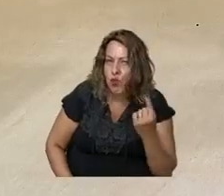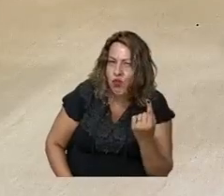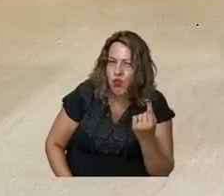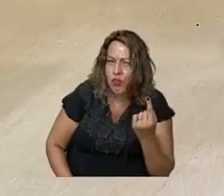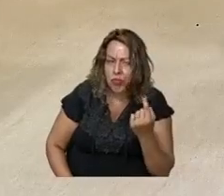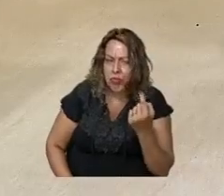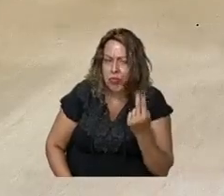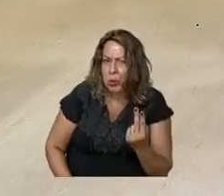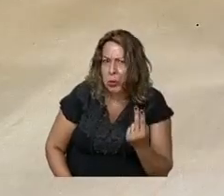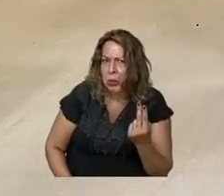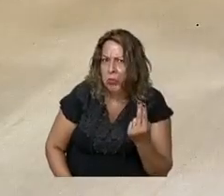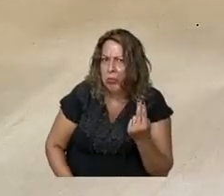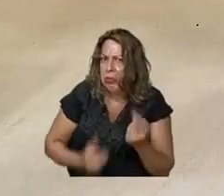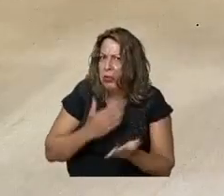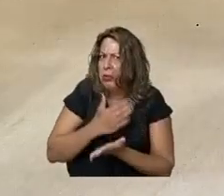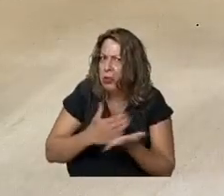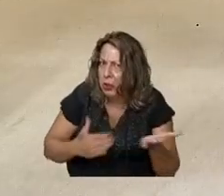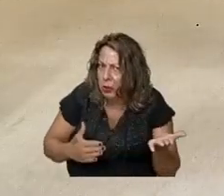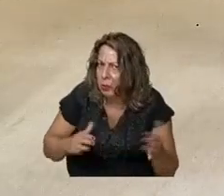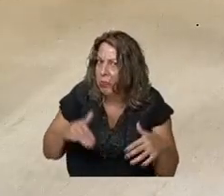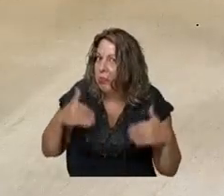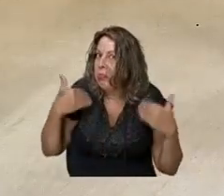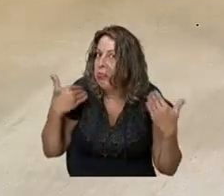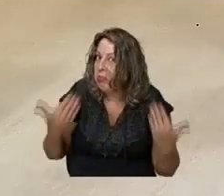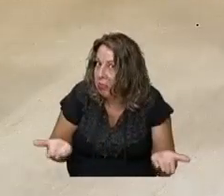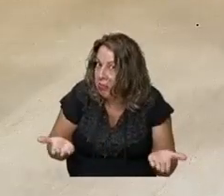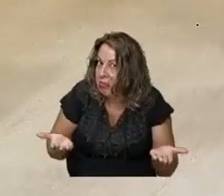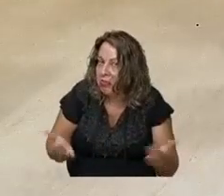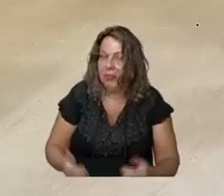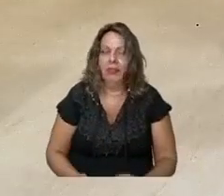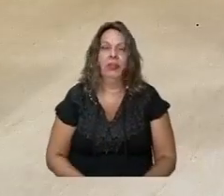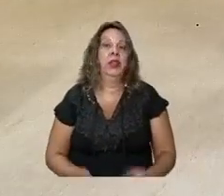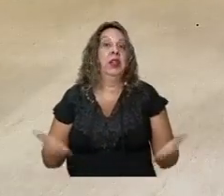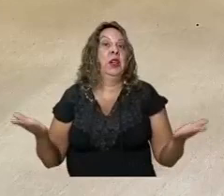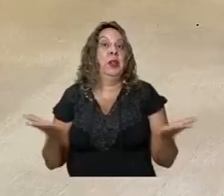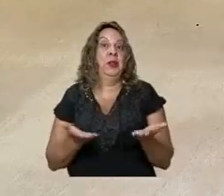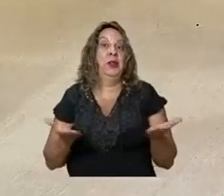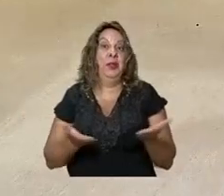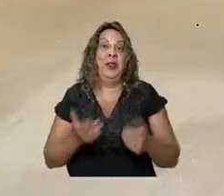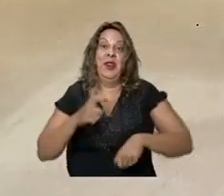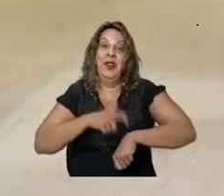ser prêmio dividido? Bom, não sabemos ainda, mas se liga, tá na hora do nosso